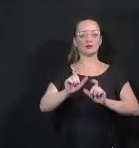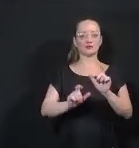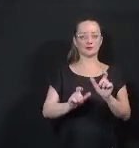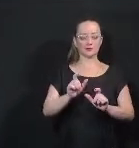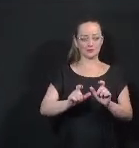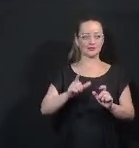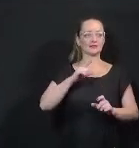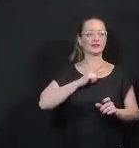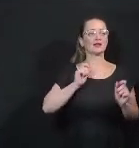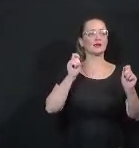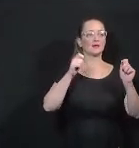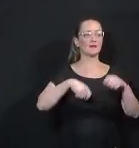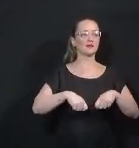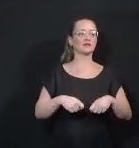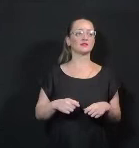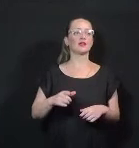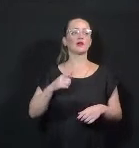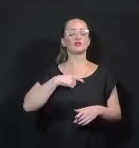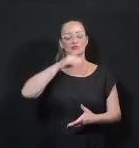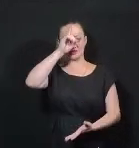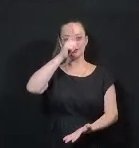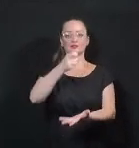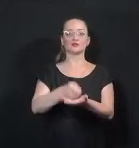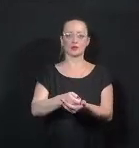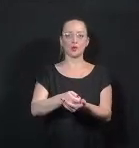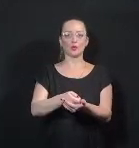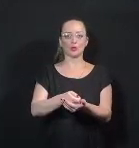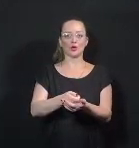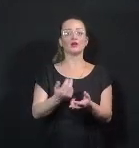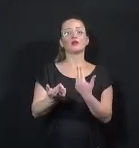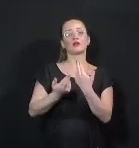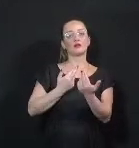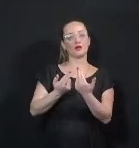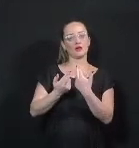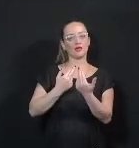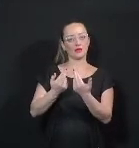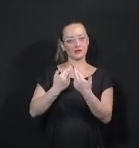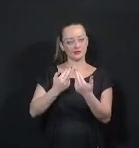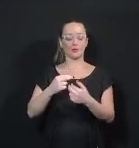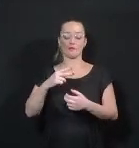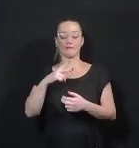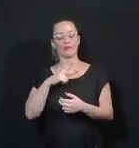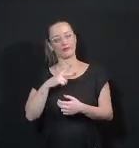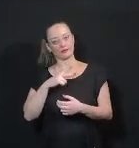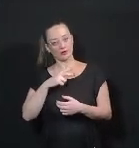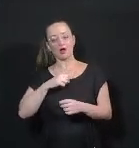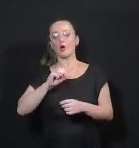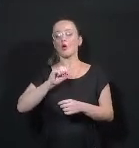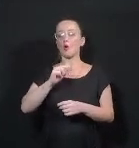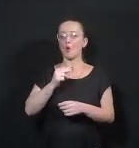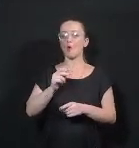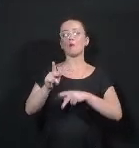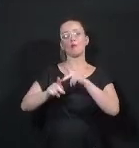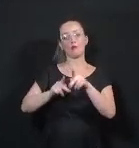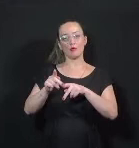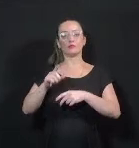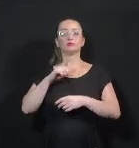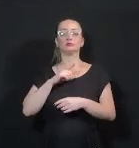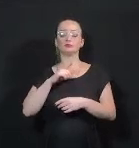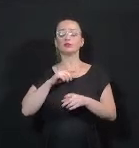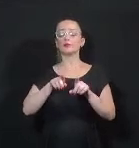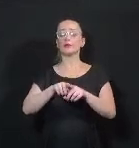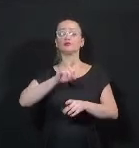tenham a capacidade de decisão nas relações de âmbito privado e na arena pública e tenham seus